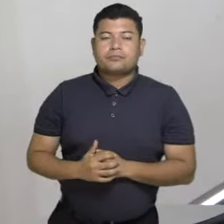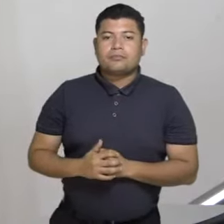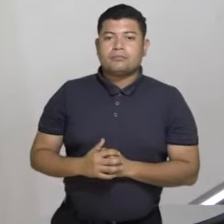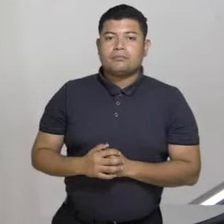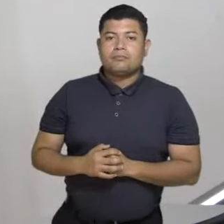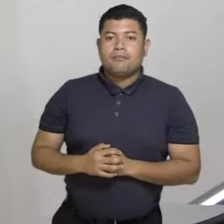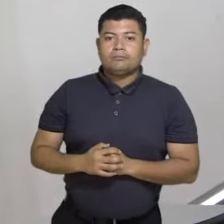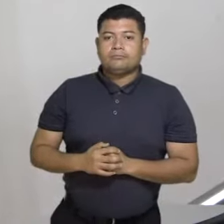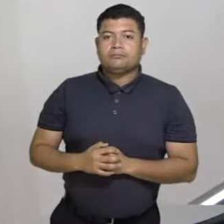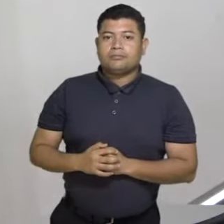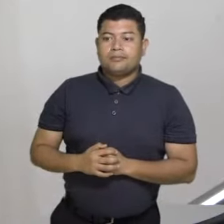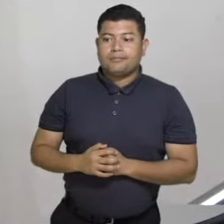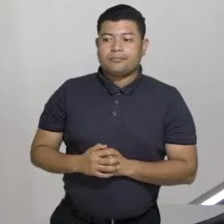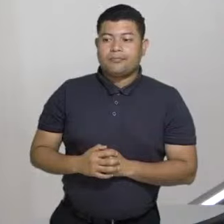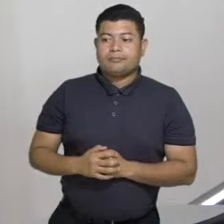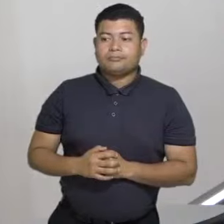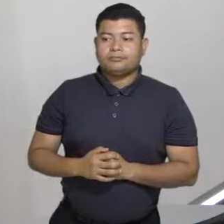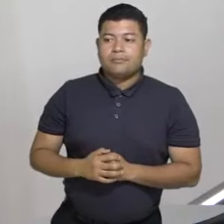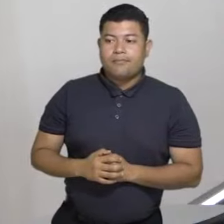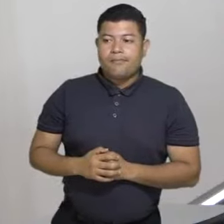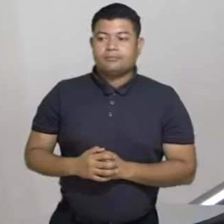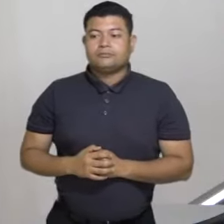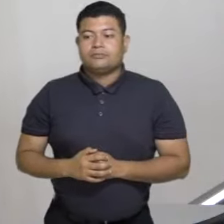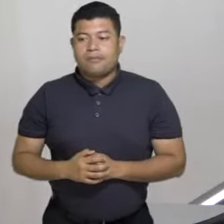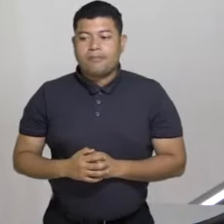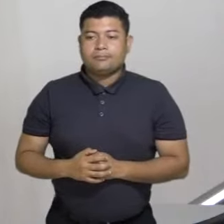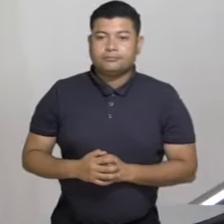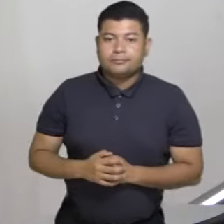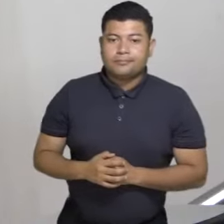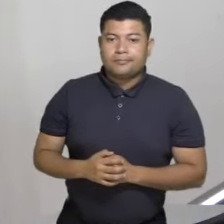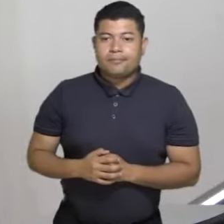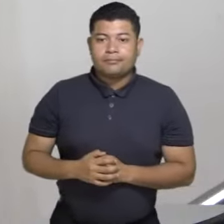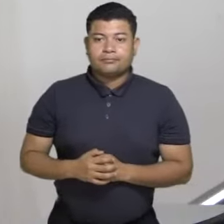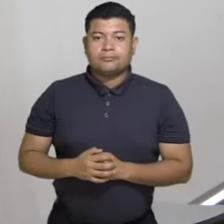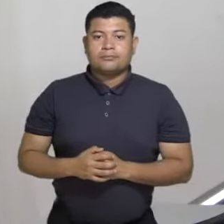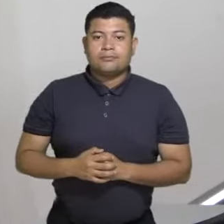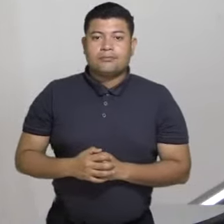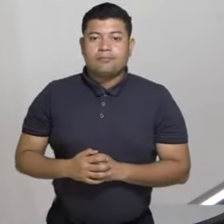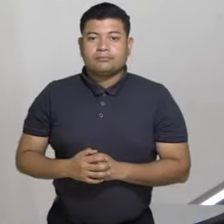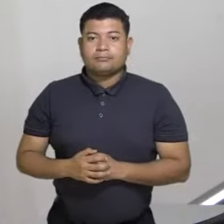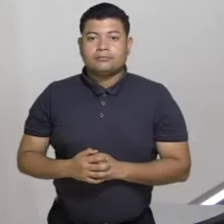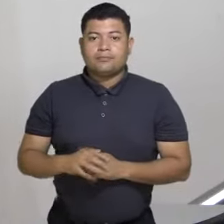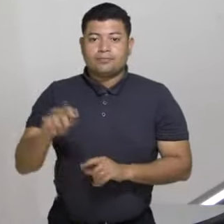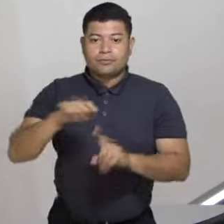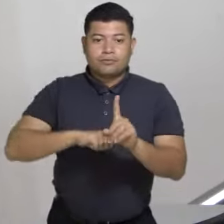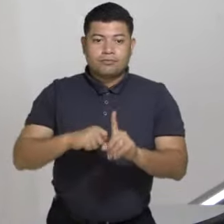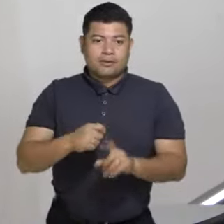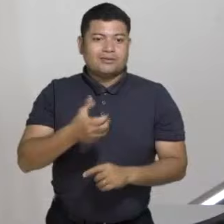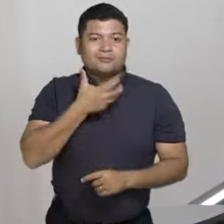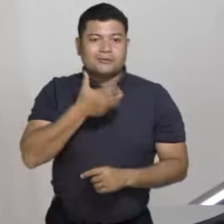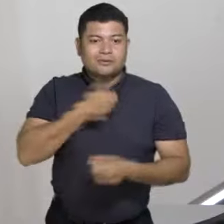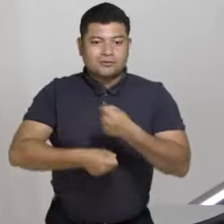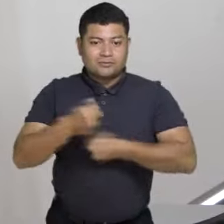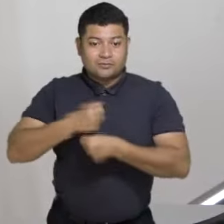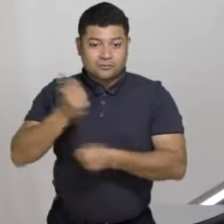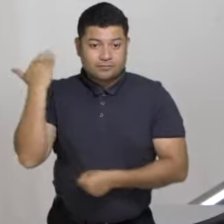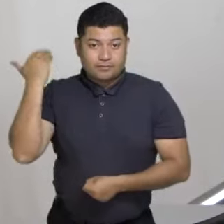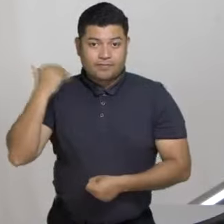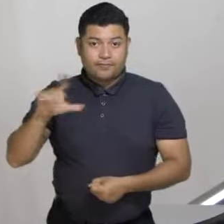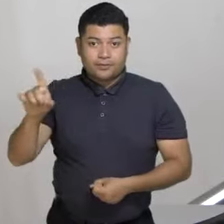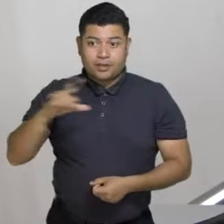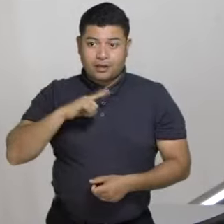Vossa Excelência tem o tempo regimental, deputada. Revogou em dezembro. E lá tinha déficit